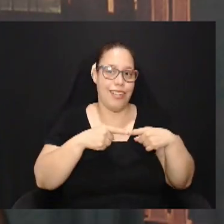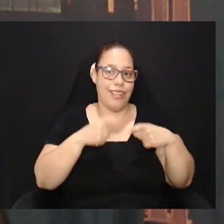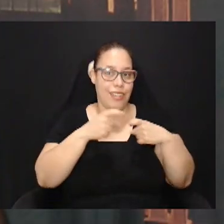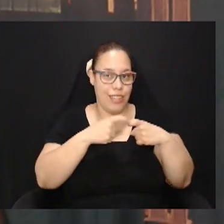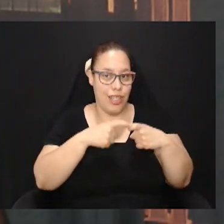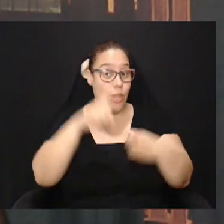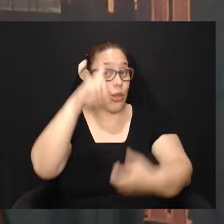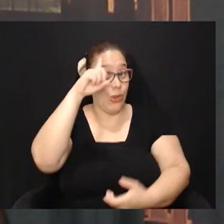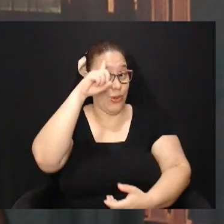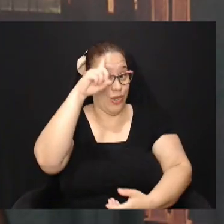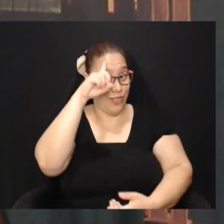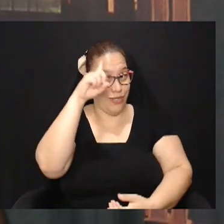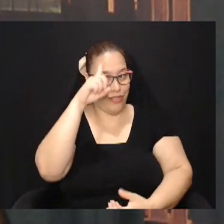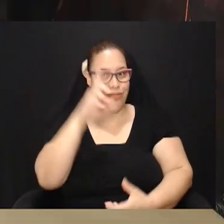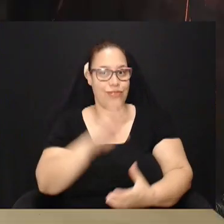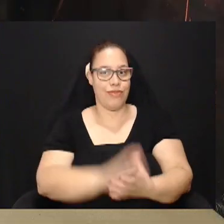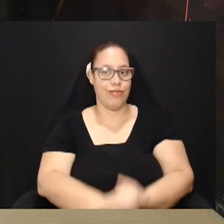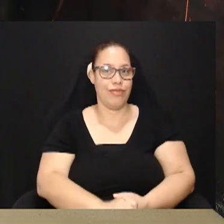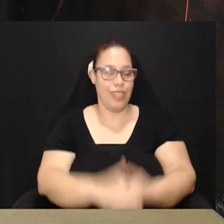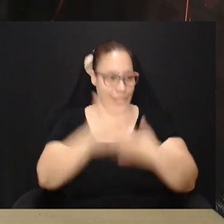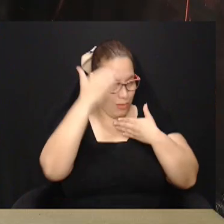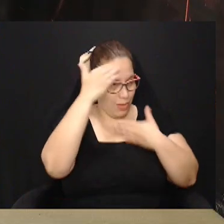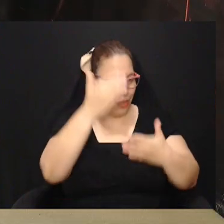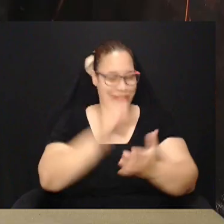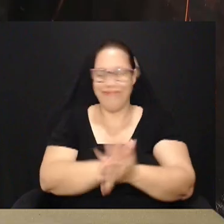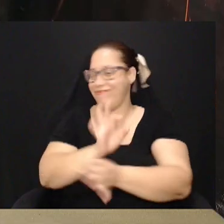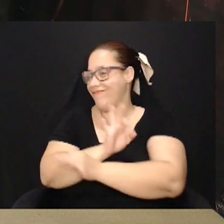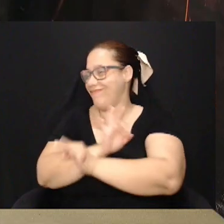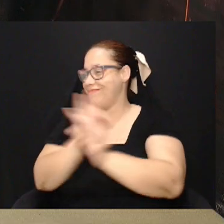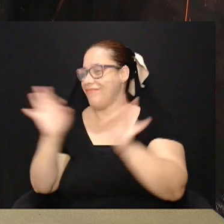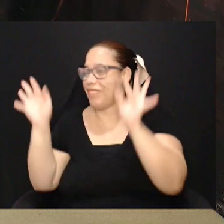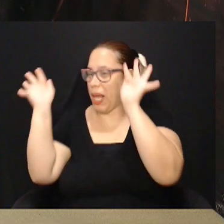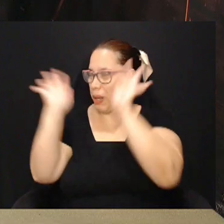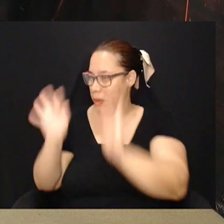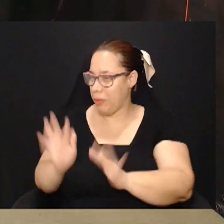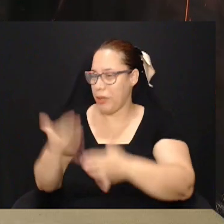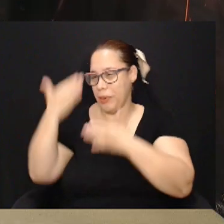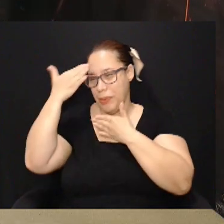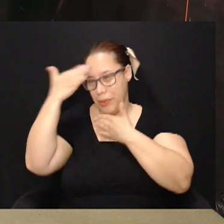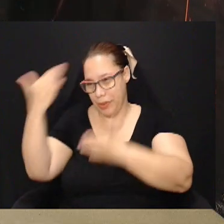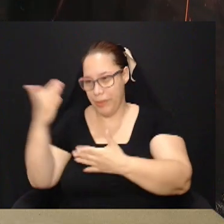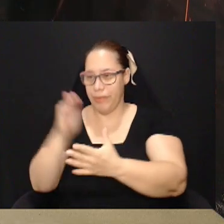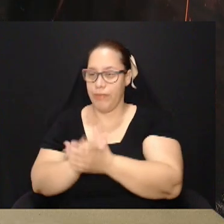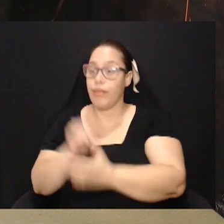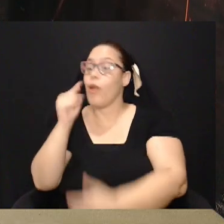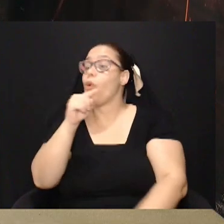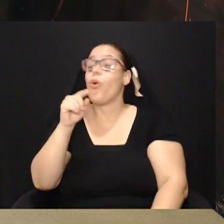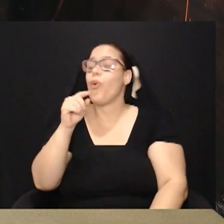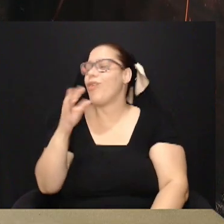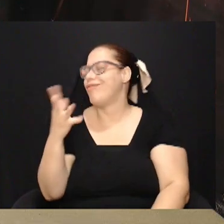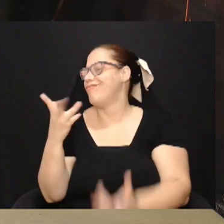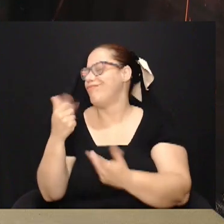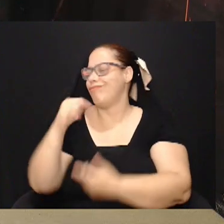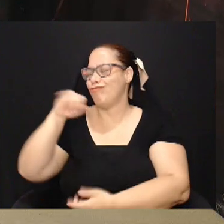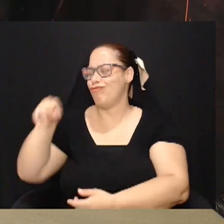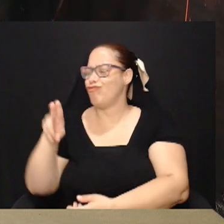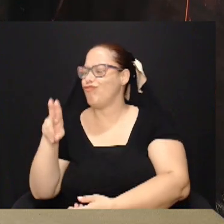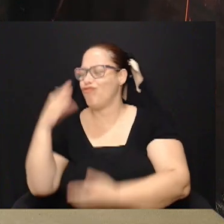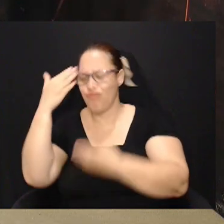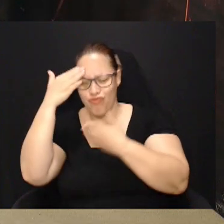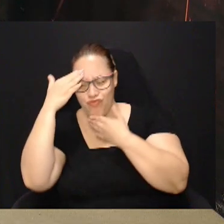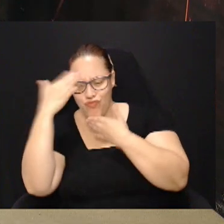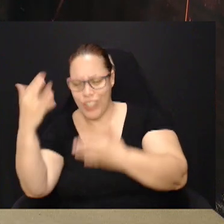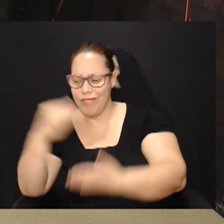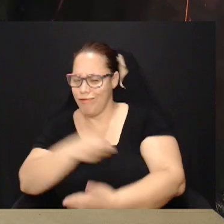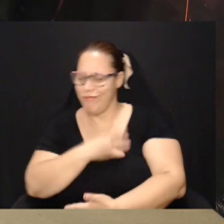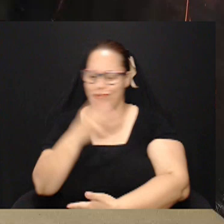dia. Ai, que então, legal. Muito obrigada. A gente fica muito feliz, obrigada. E você, maravilhosa Ju, obrigada pela